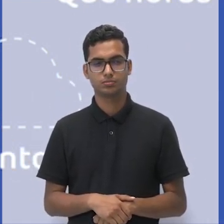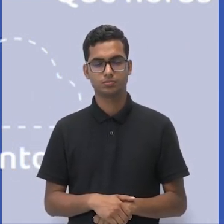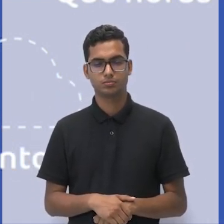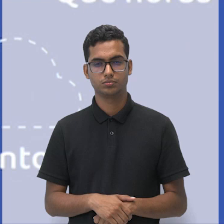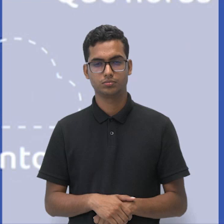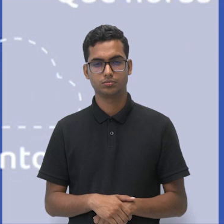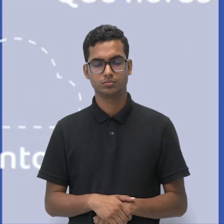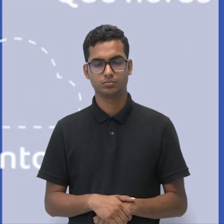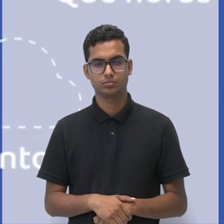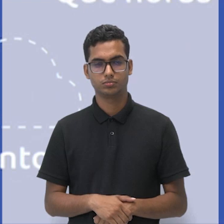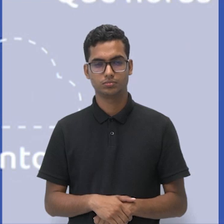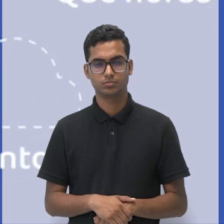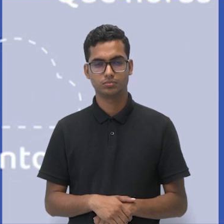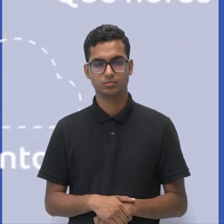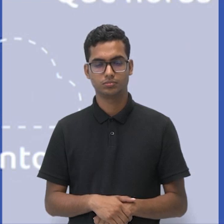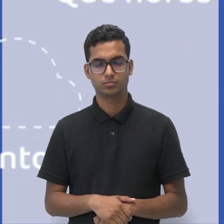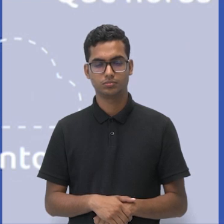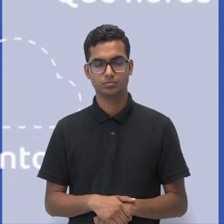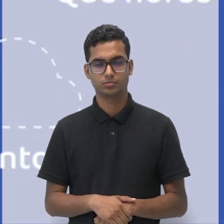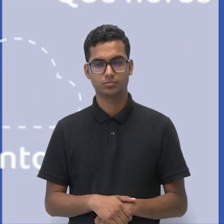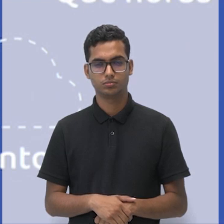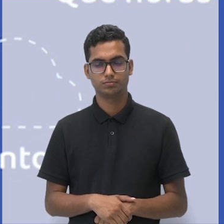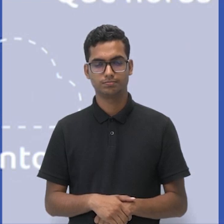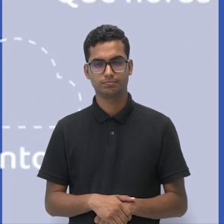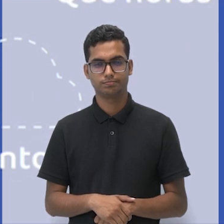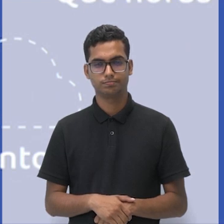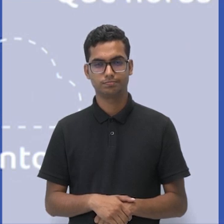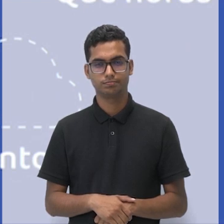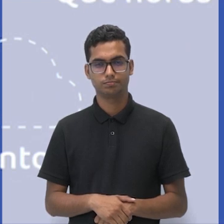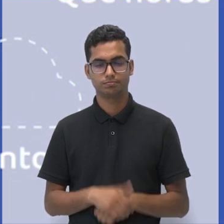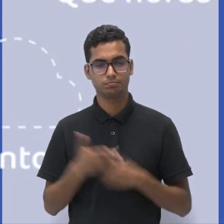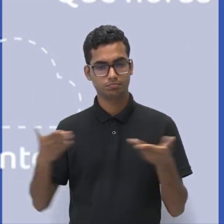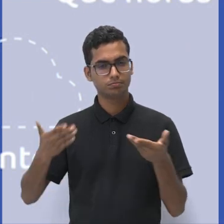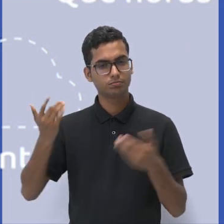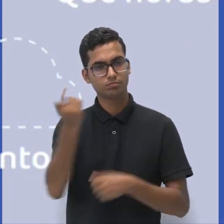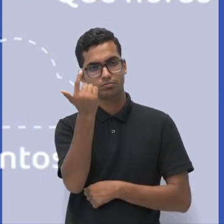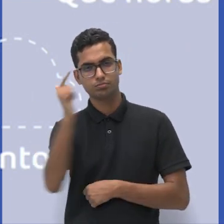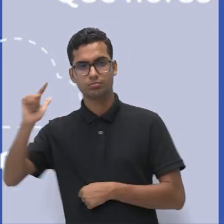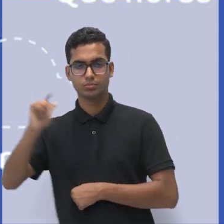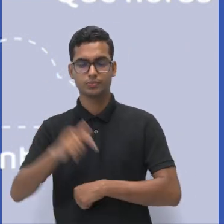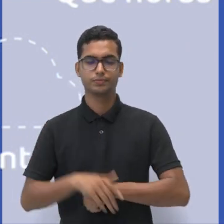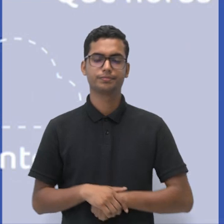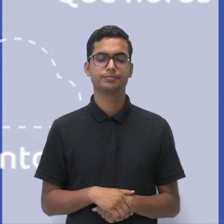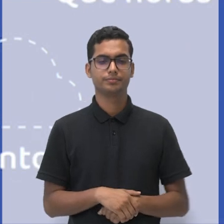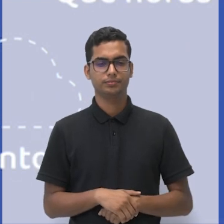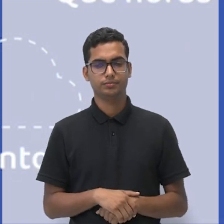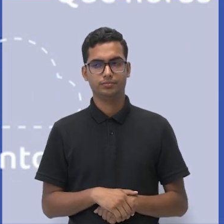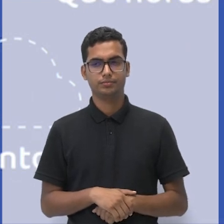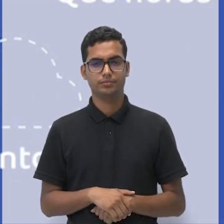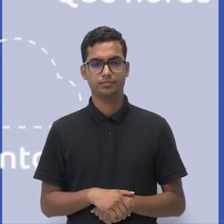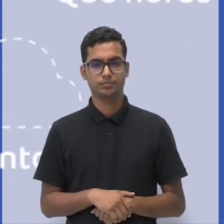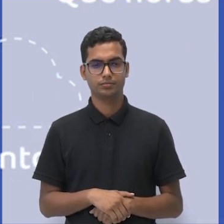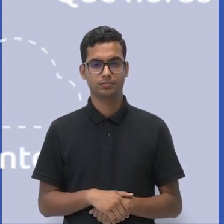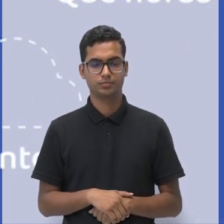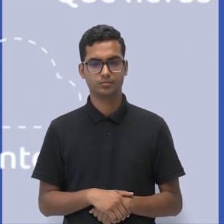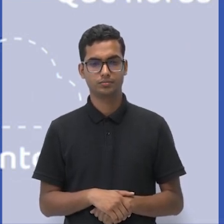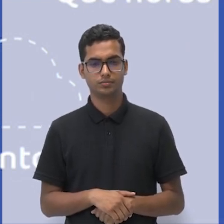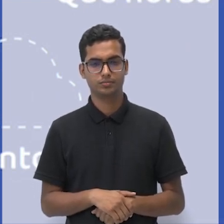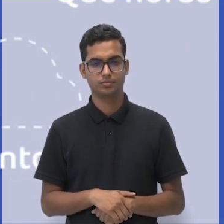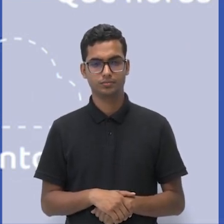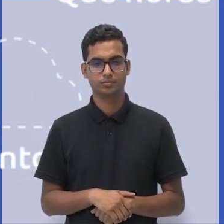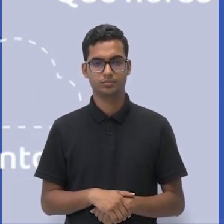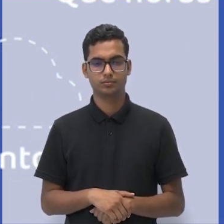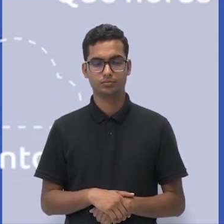é a pronúncia. E eu tenho aí o próximo, que quer dizer qual